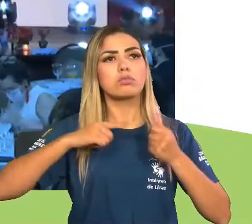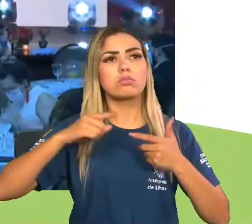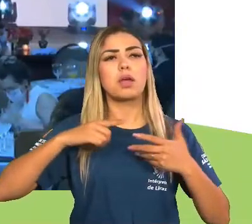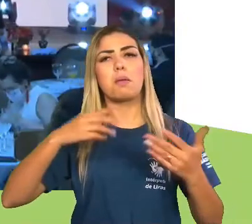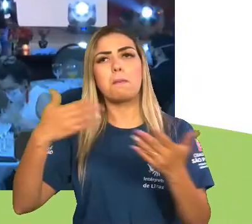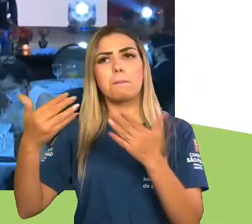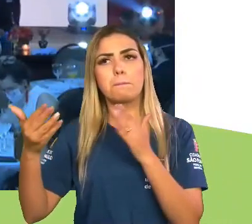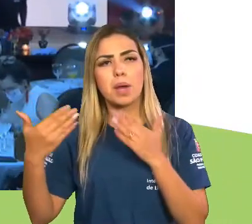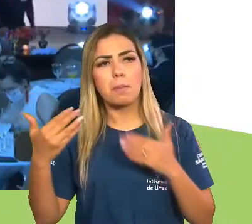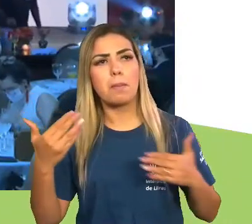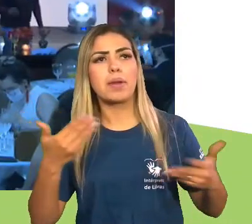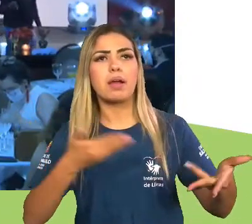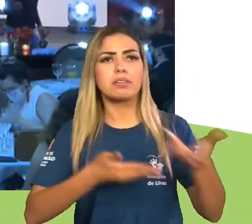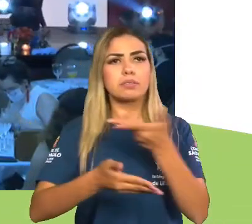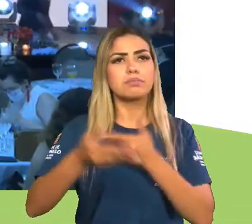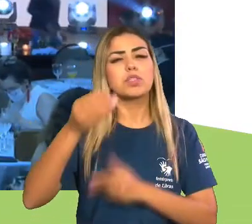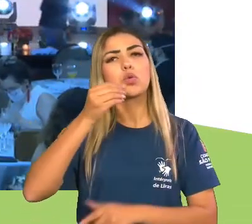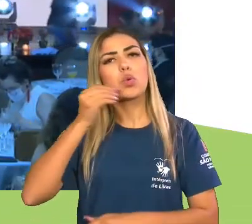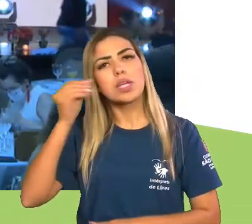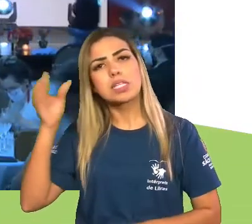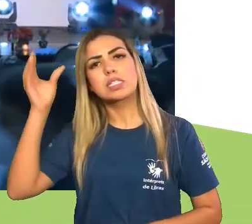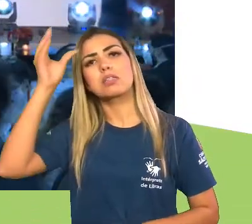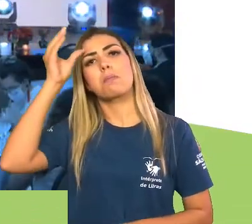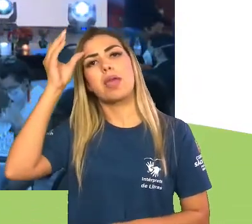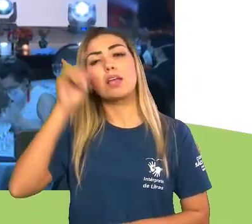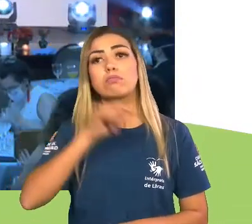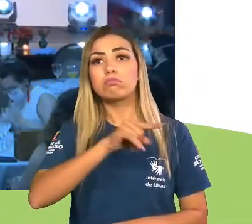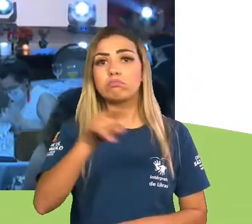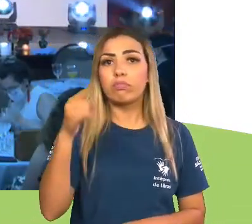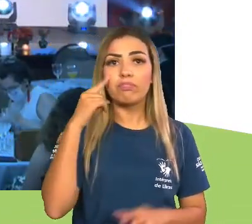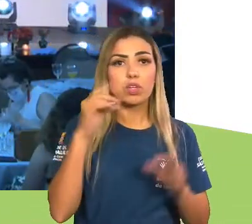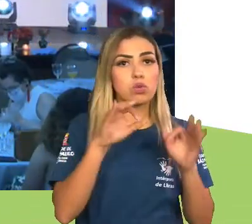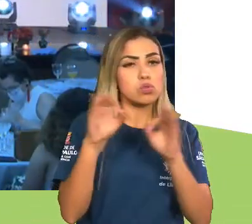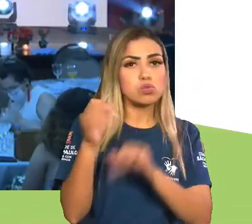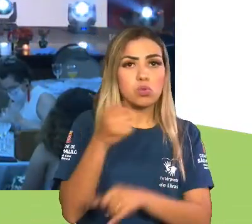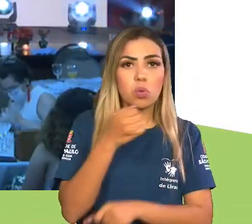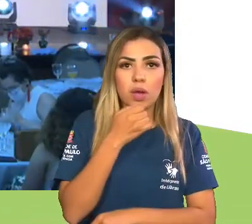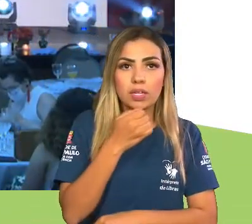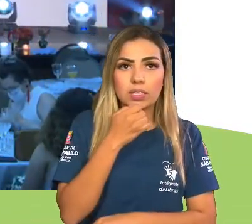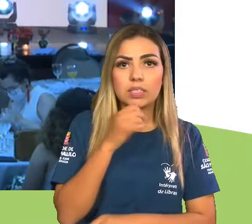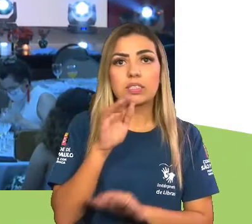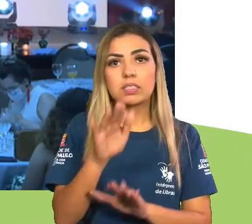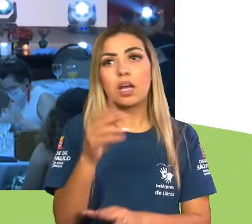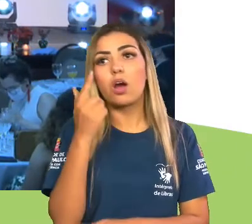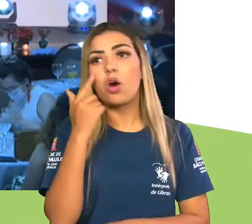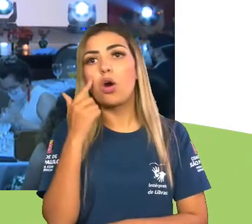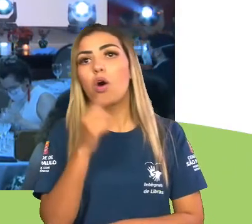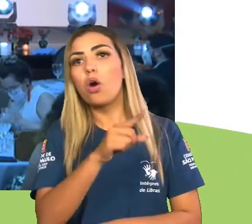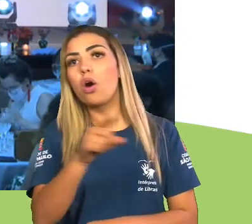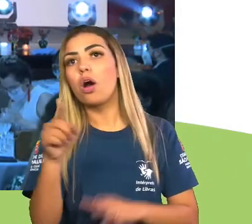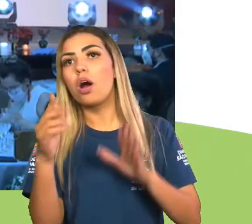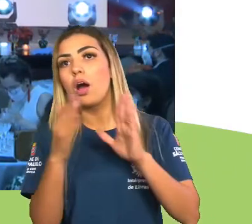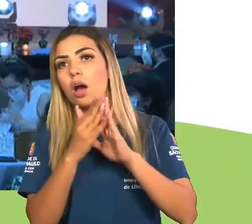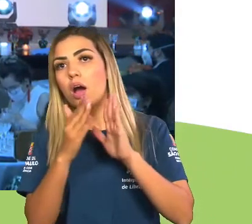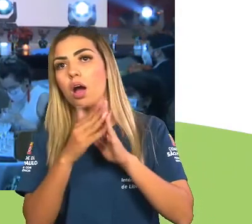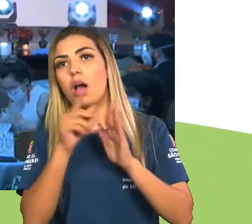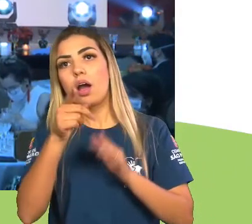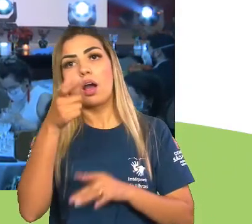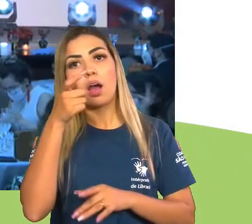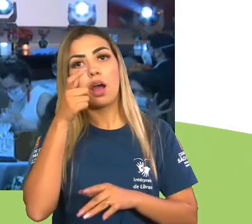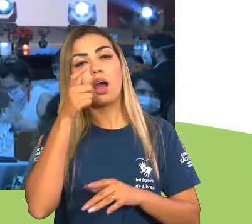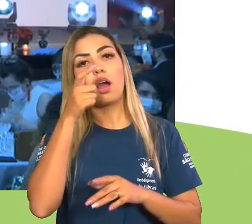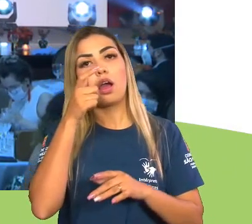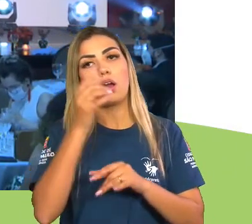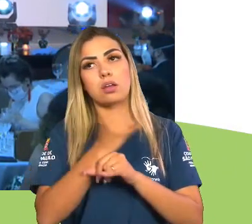de muito conhecimento. Então, se você não acompanhou, ó, vou falar agora com o pessoal que está em casa acompanhando a gente